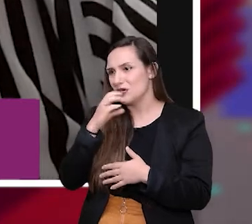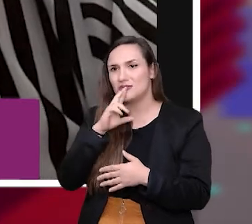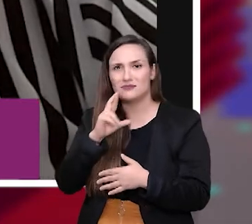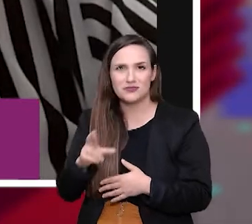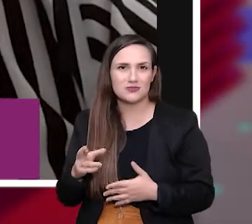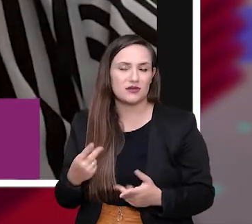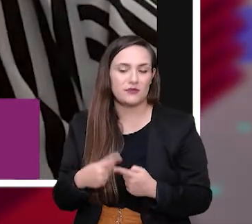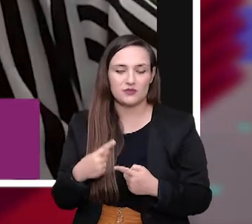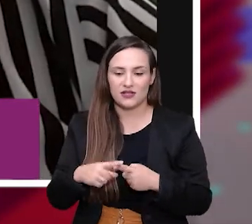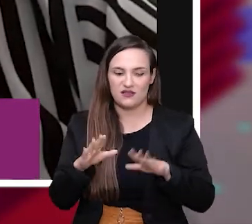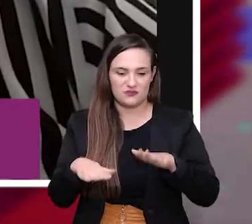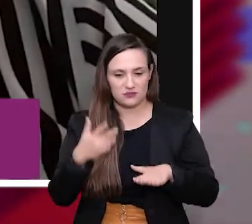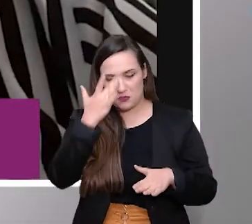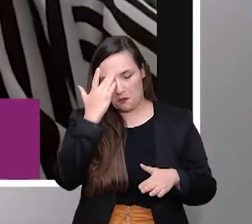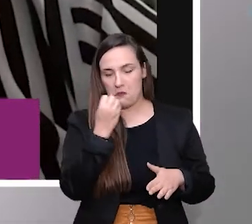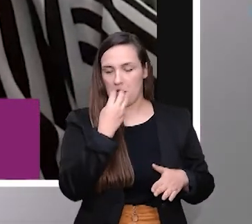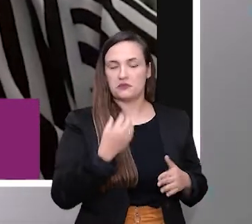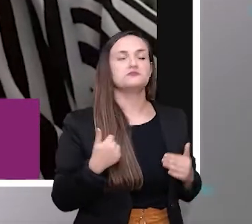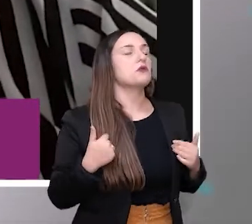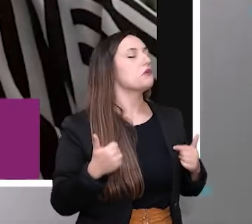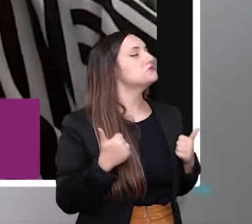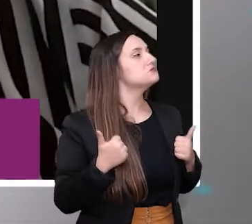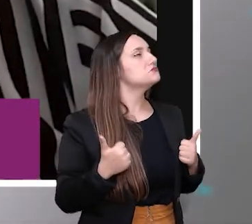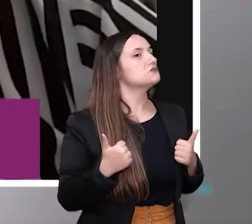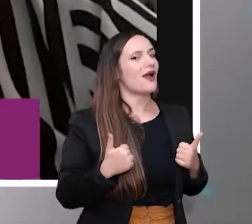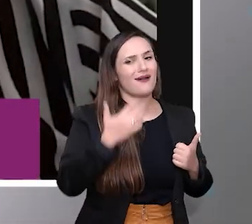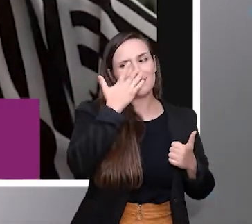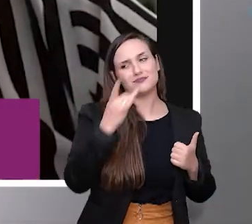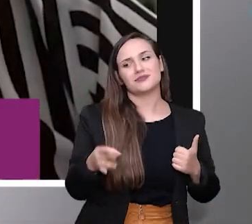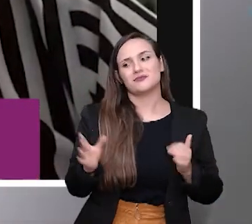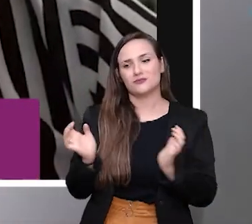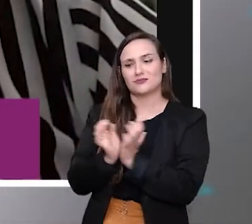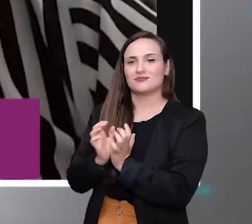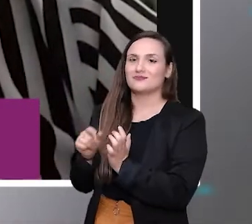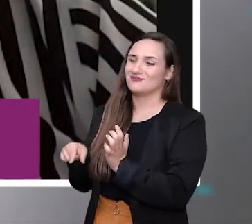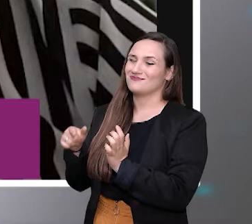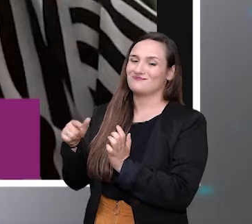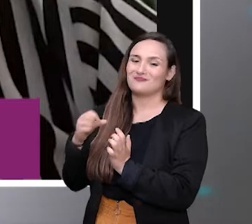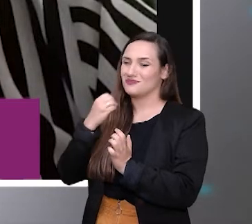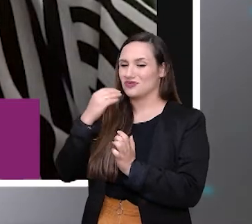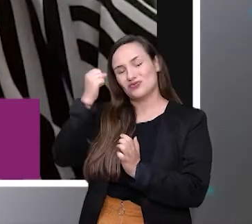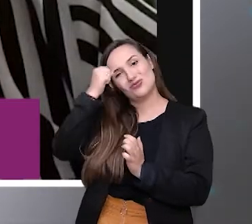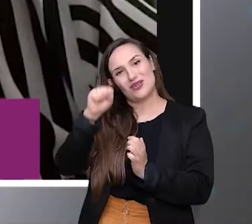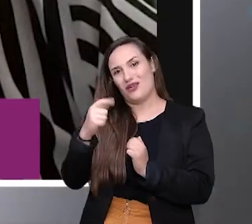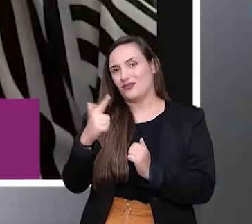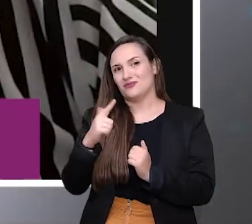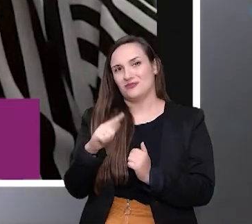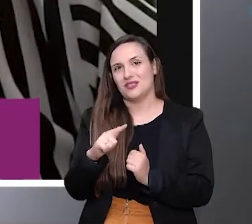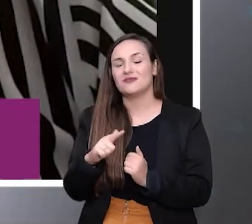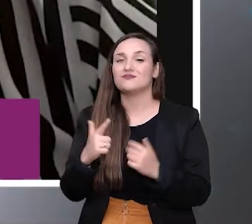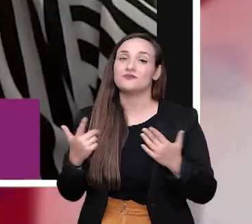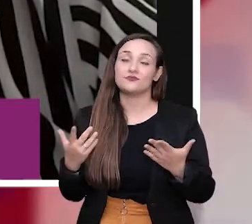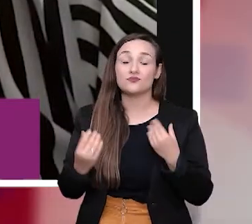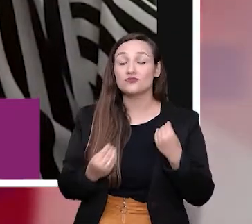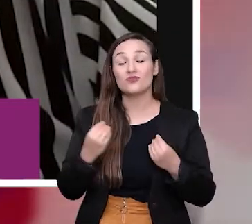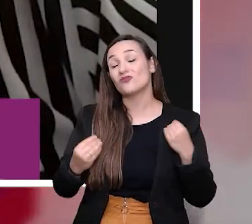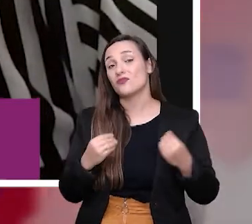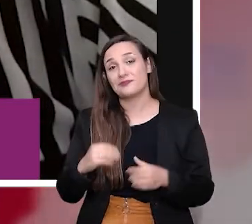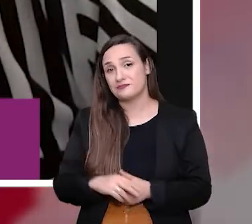líder trabalha sozinho, né? Precisa de uma equipe para liderar, né? Um gestor precisa de uma equipe para